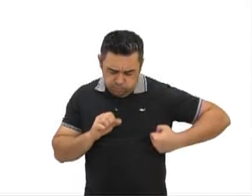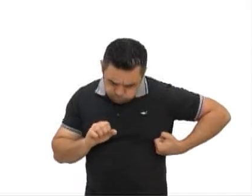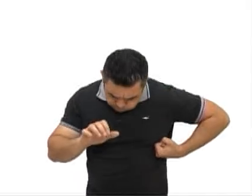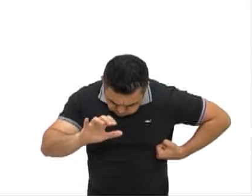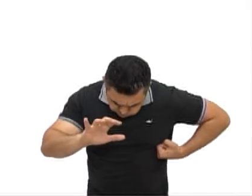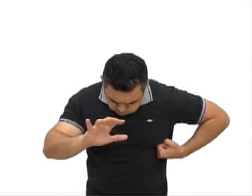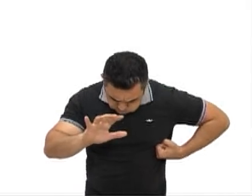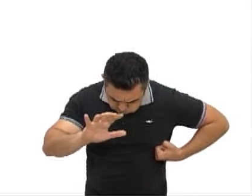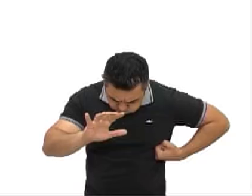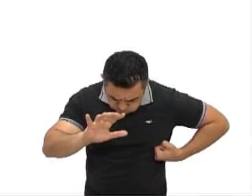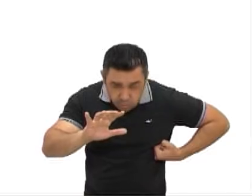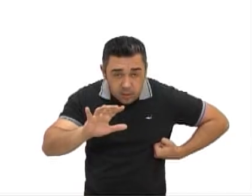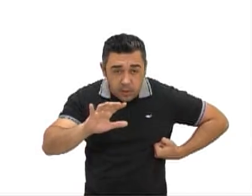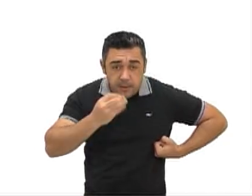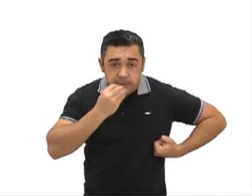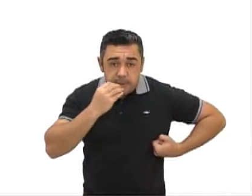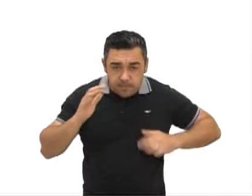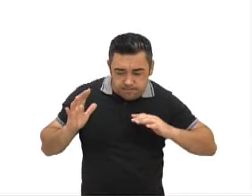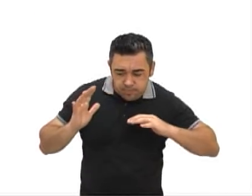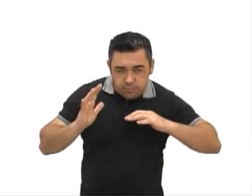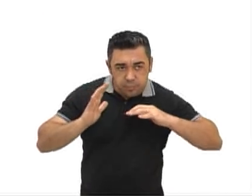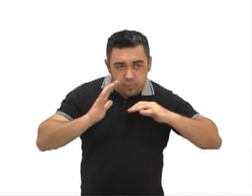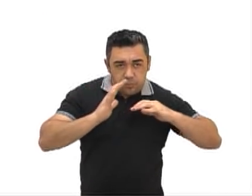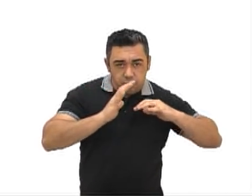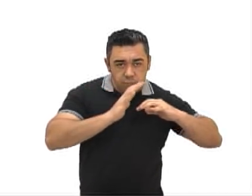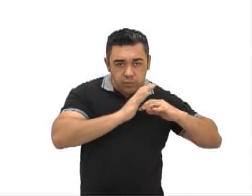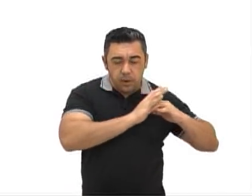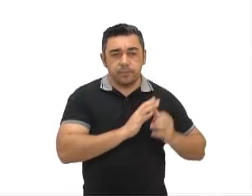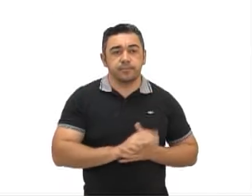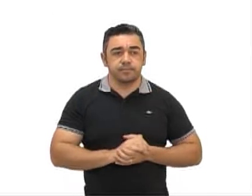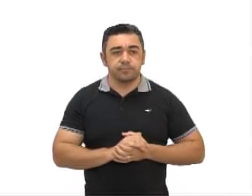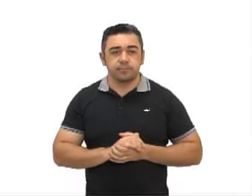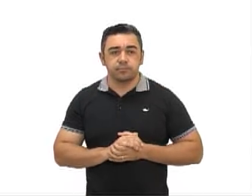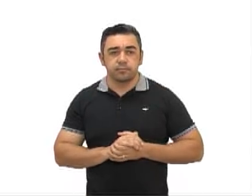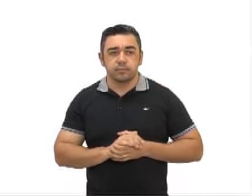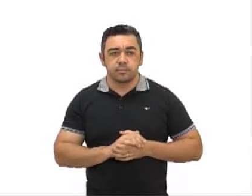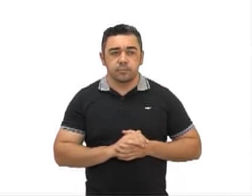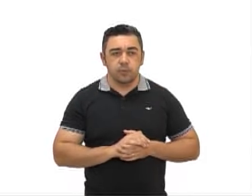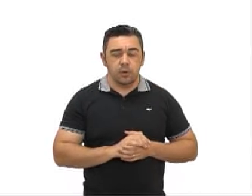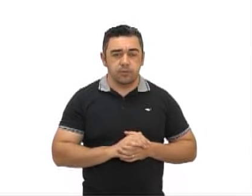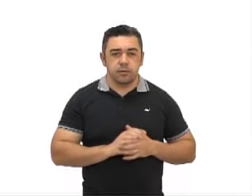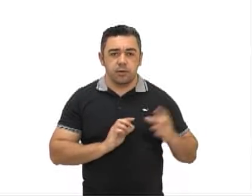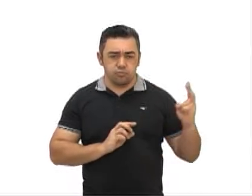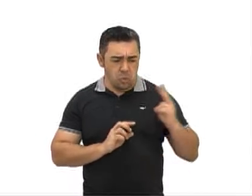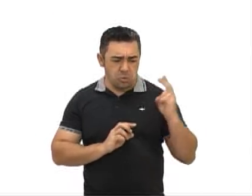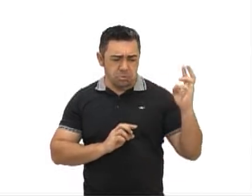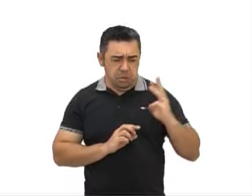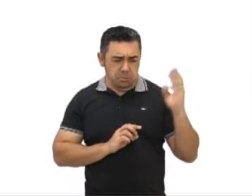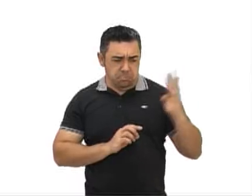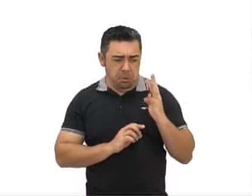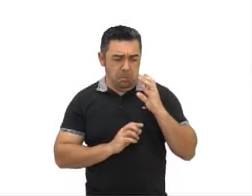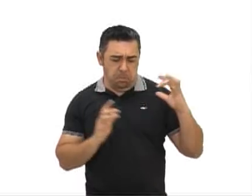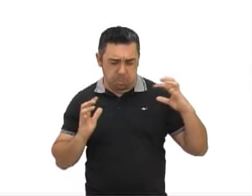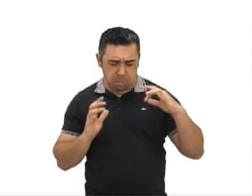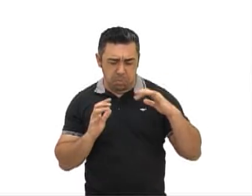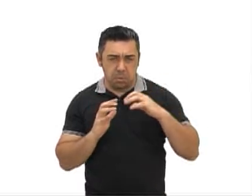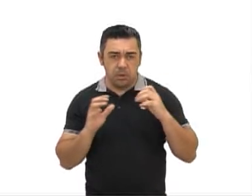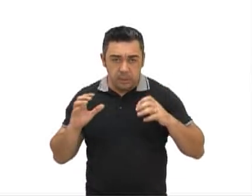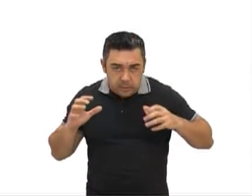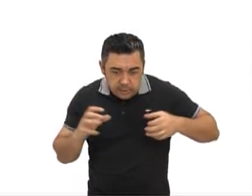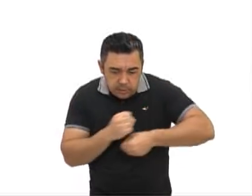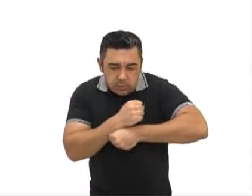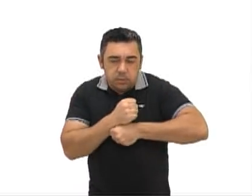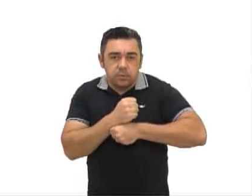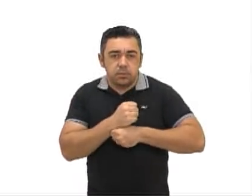e tomá-la. Então, mais de um jogador, eles em grupo, acabam